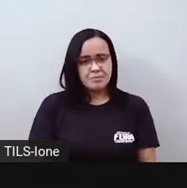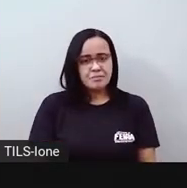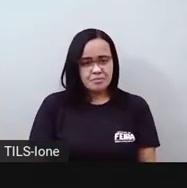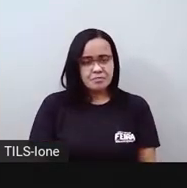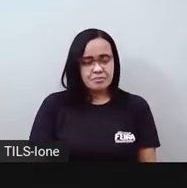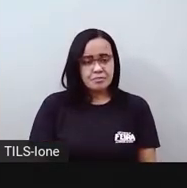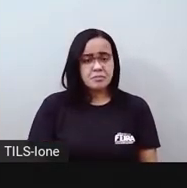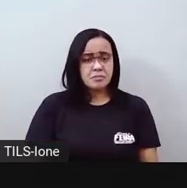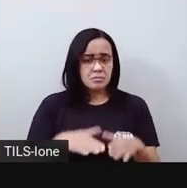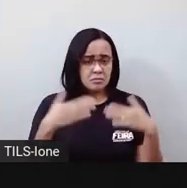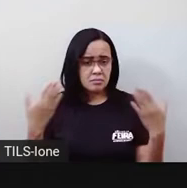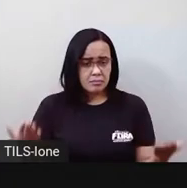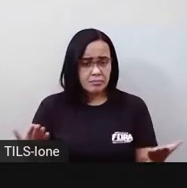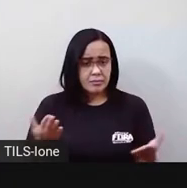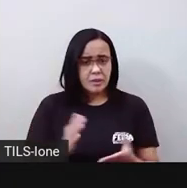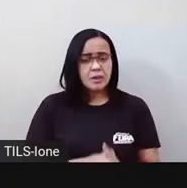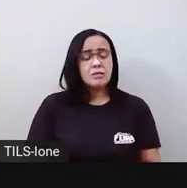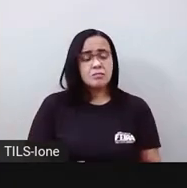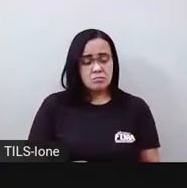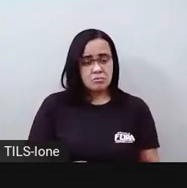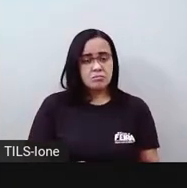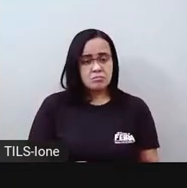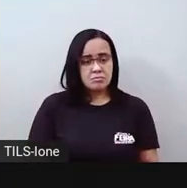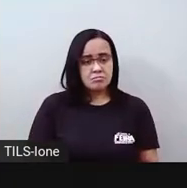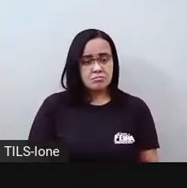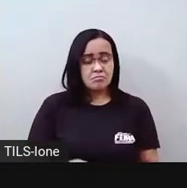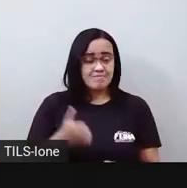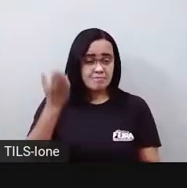Então, once upon a time, era uma